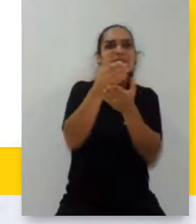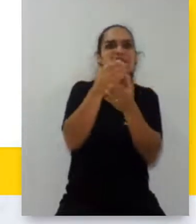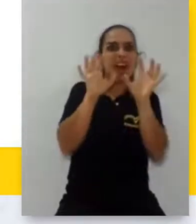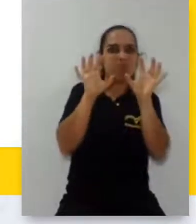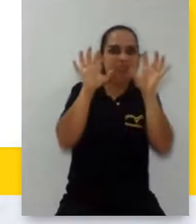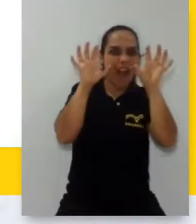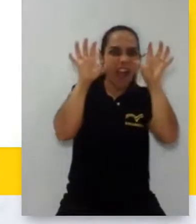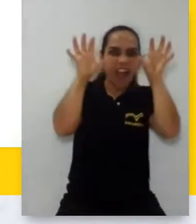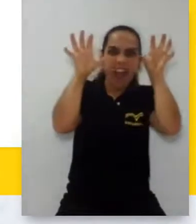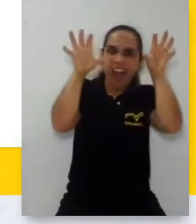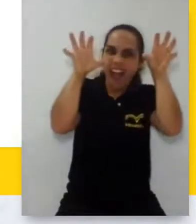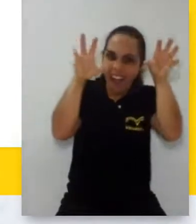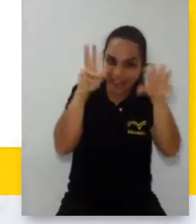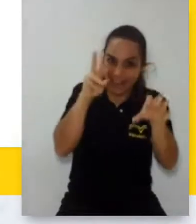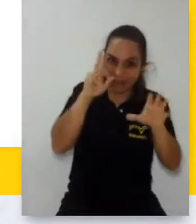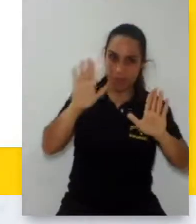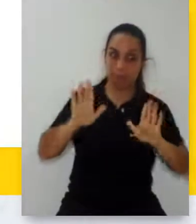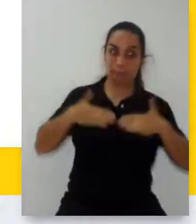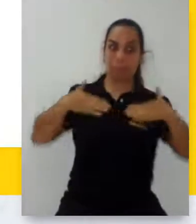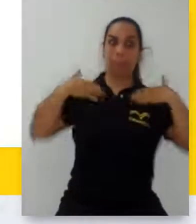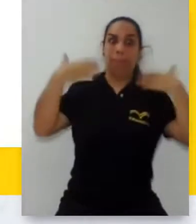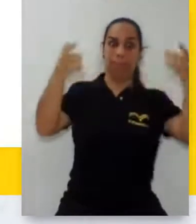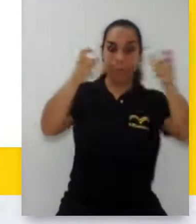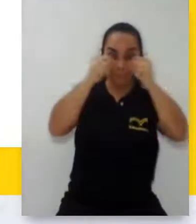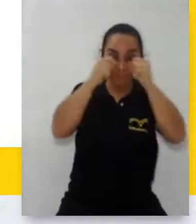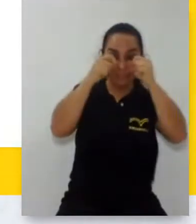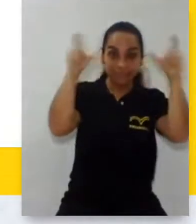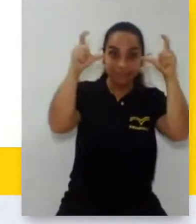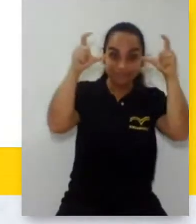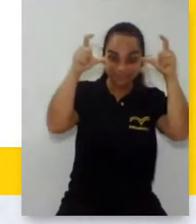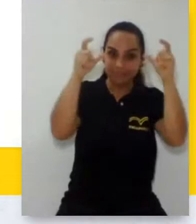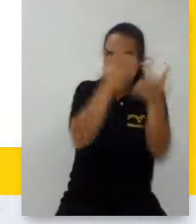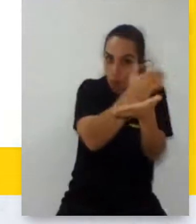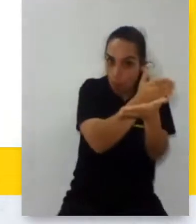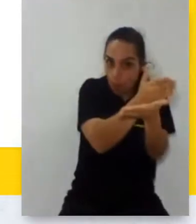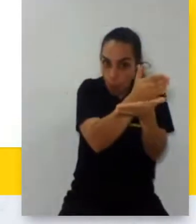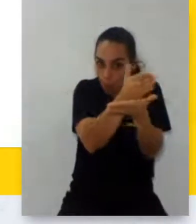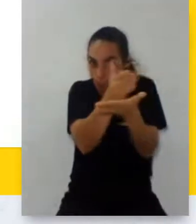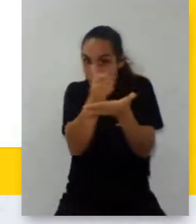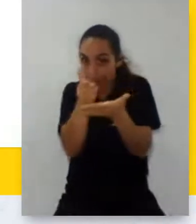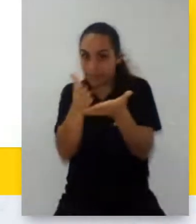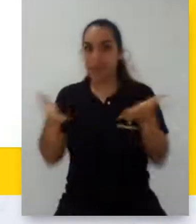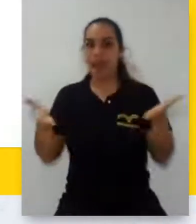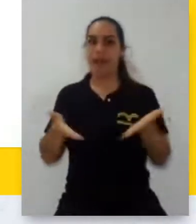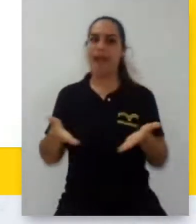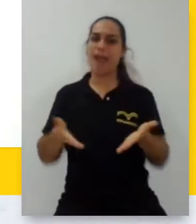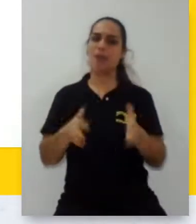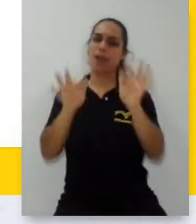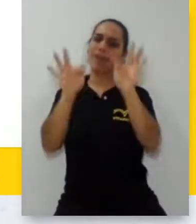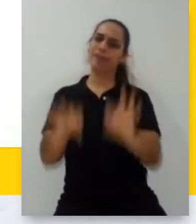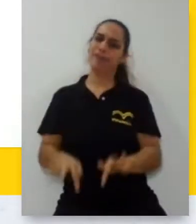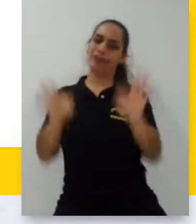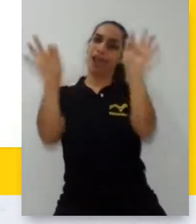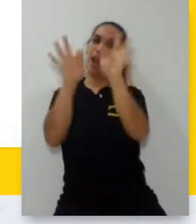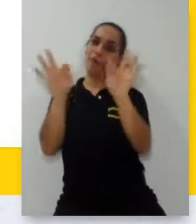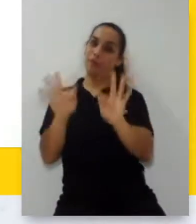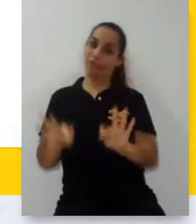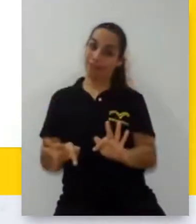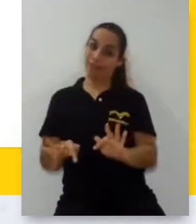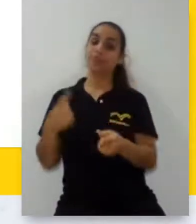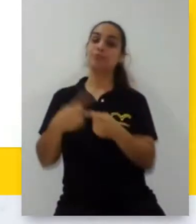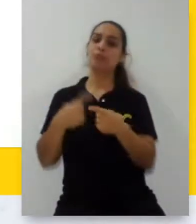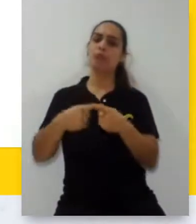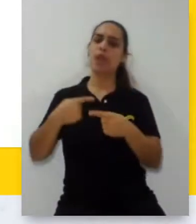para todos nós, né? Espero que a partir de hoje vocês queiram mudar o estilo de vida, mudar hábitos, colocar hábitos melhores na vida de